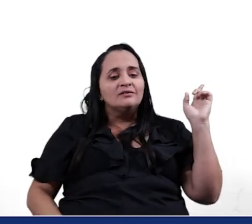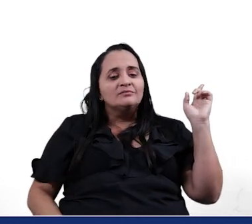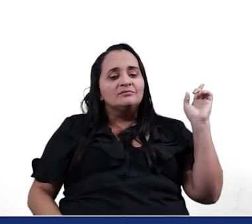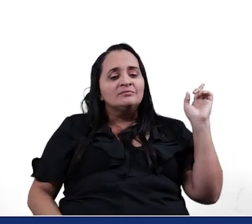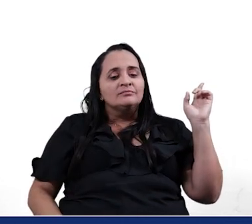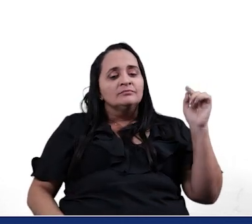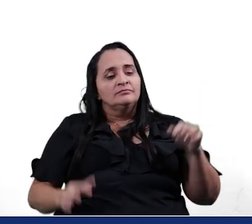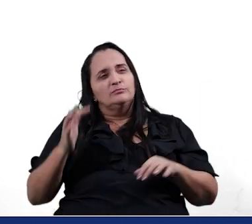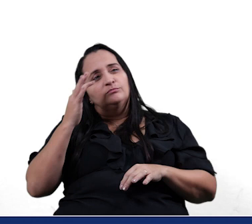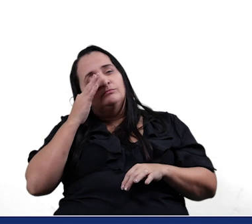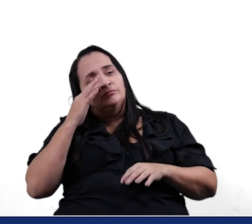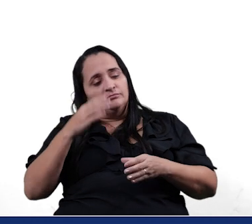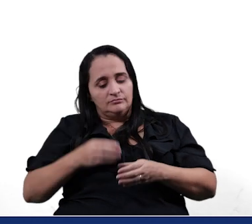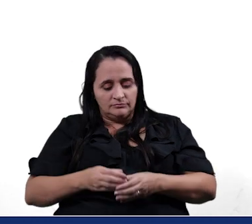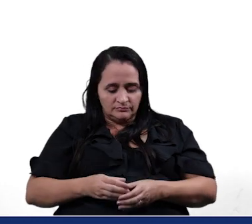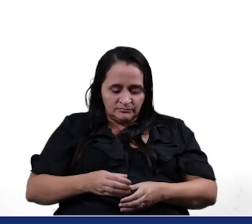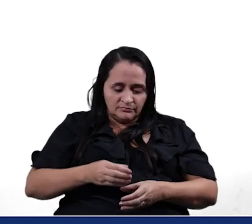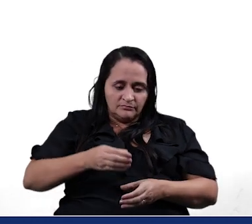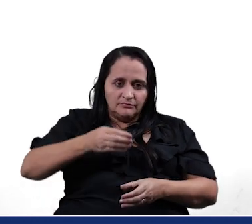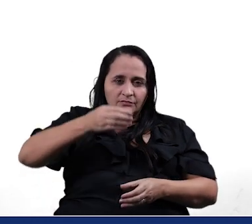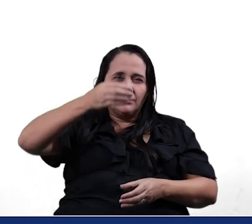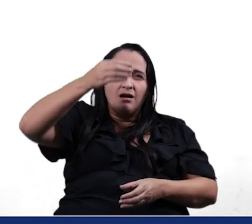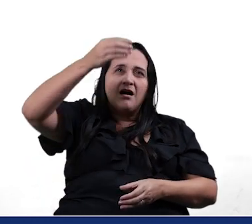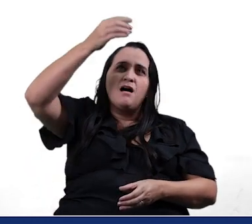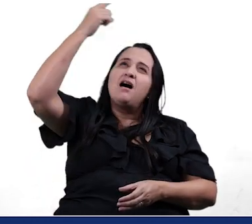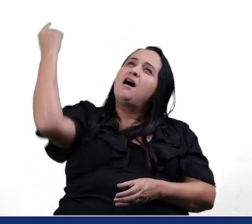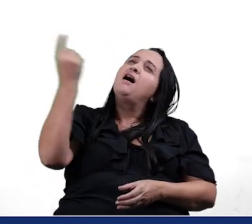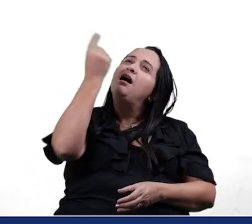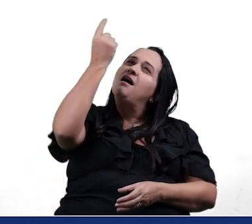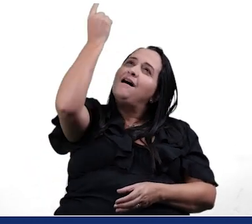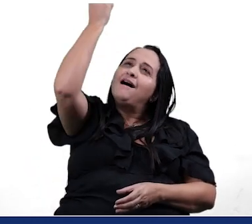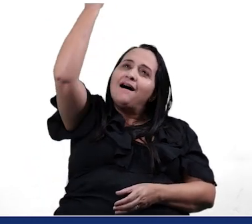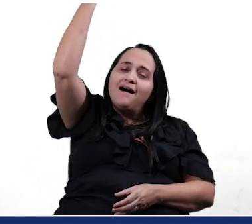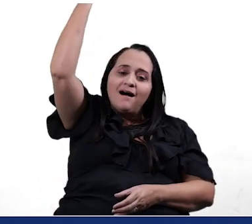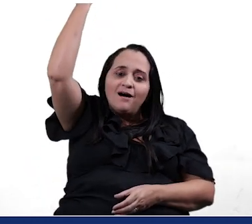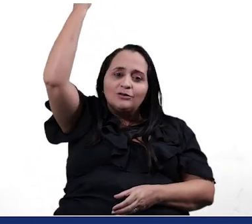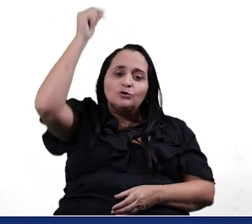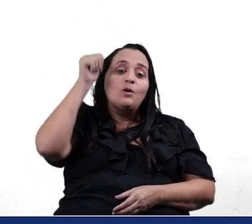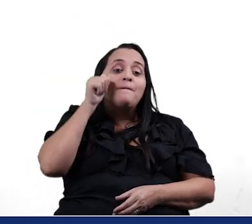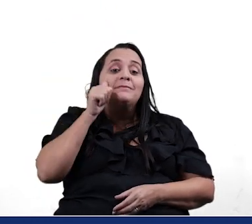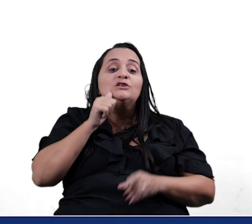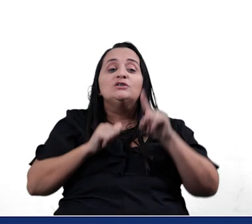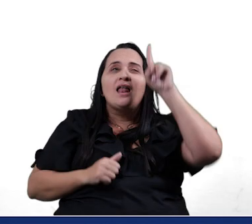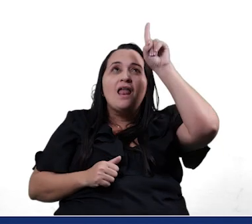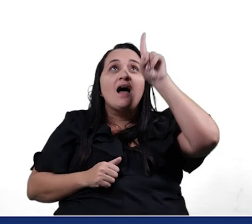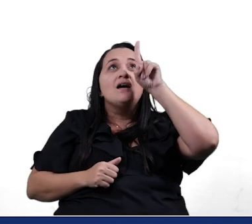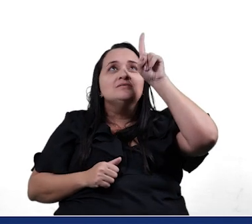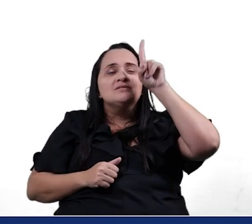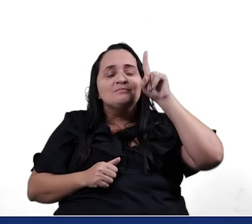Quando você vê uma torre e uma menininha lá na torre, que história você lembra?